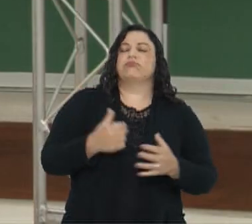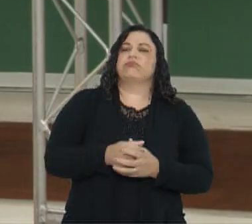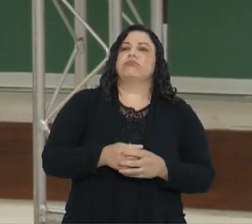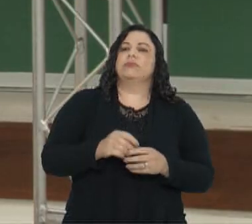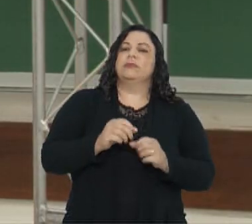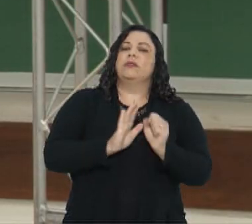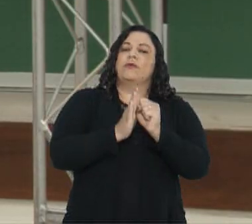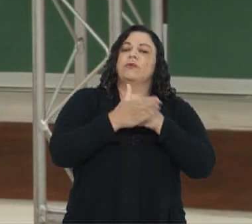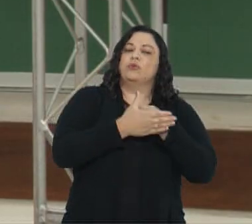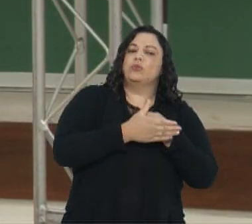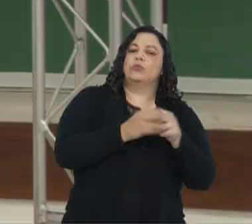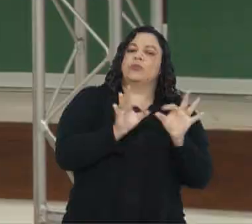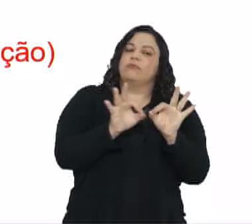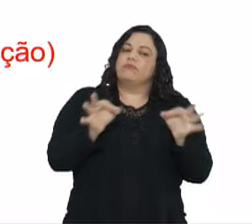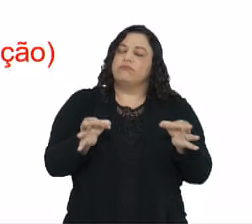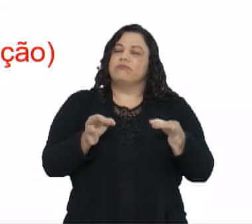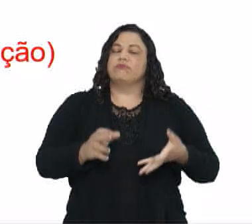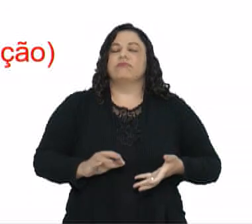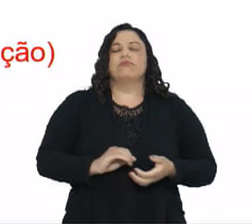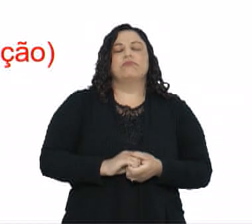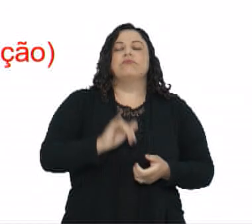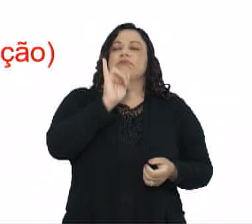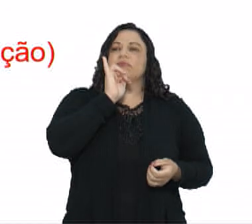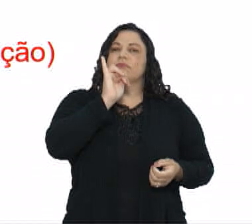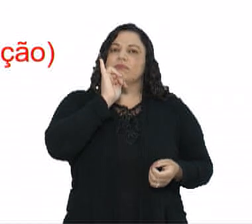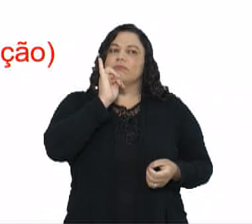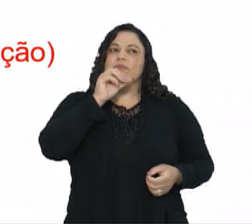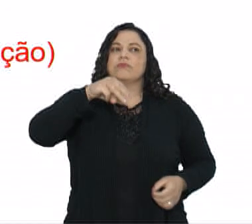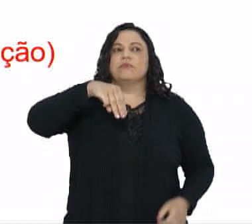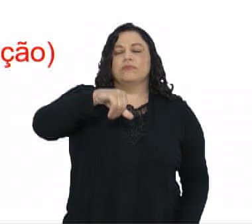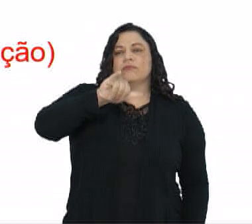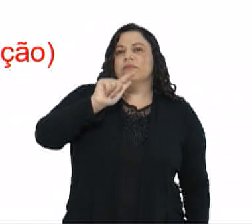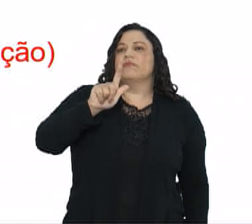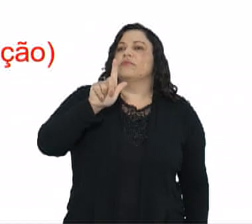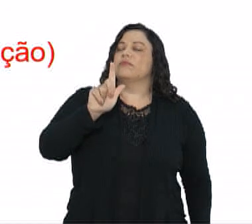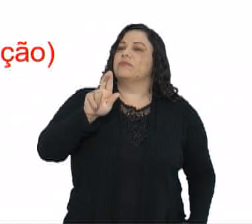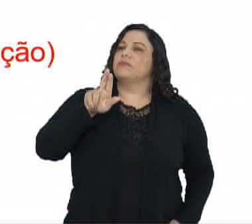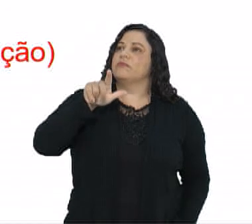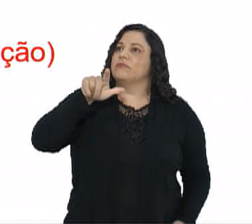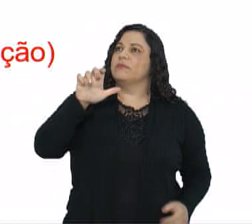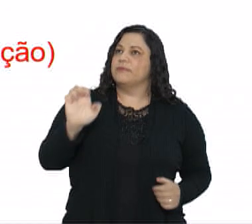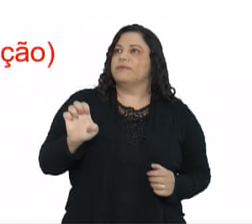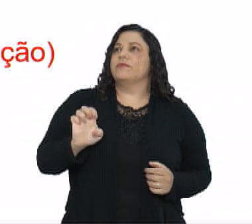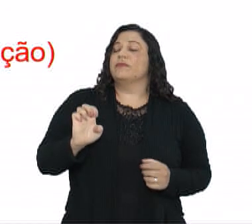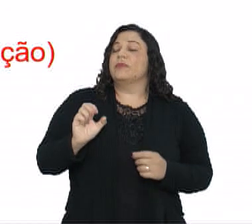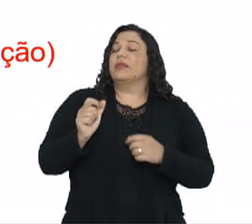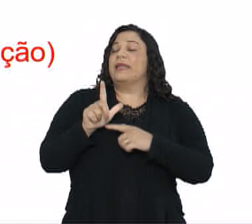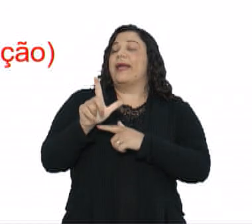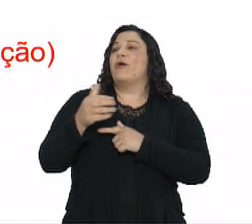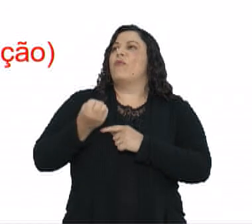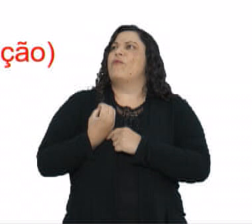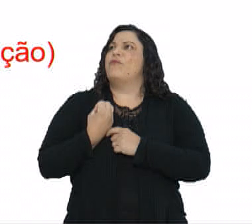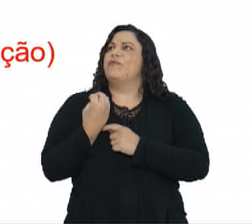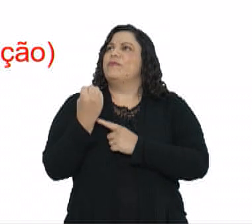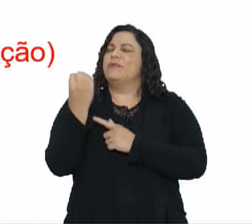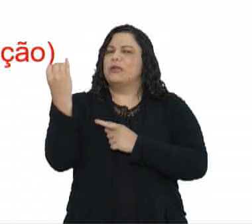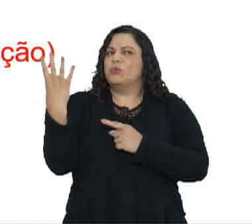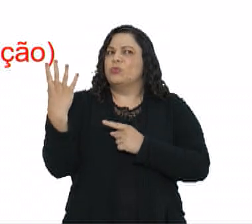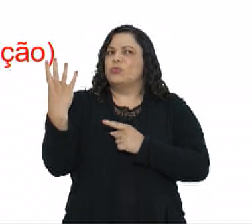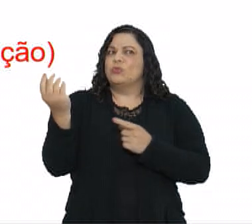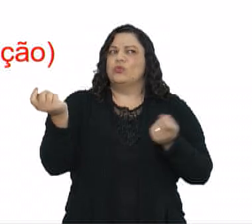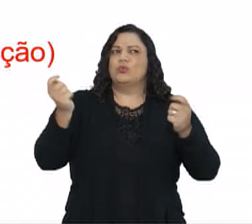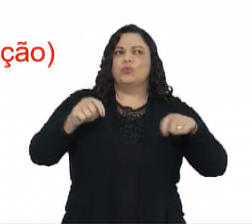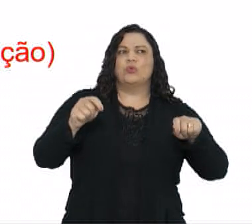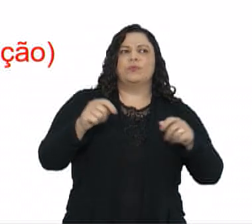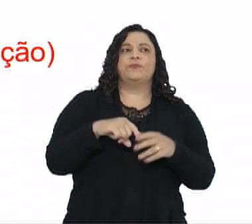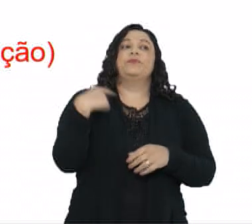sujeito simples. Exemplos. Miguel viajou, o verbo refere-se a um substantivo, né? Nós